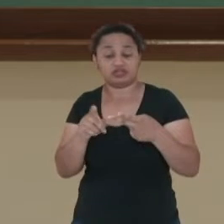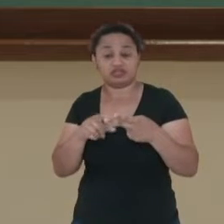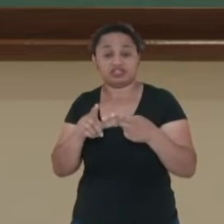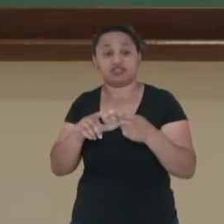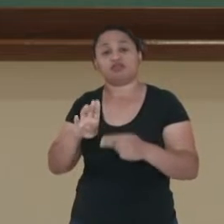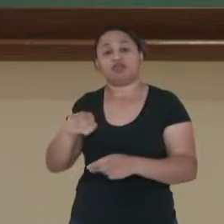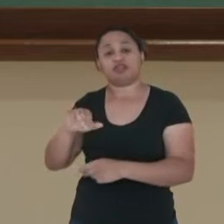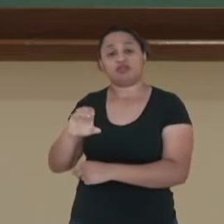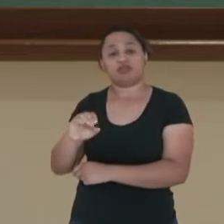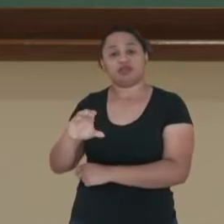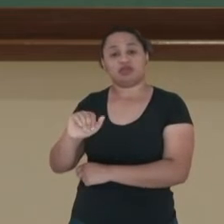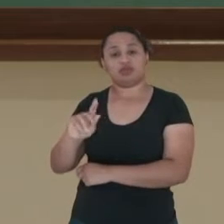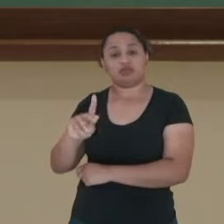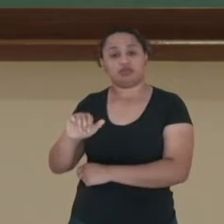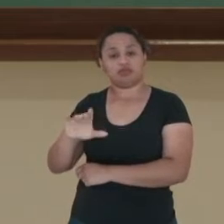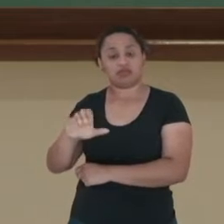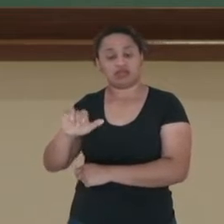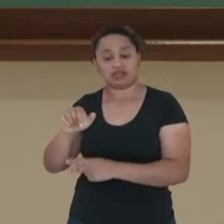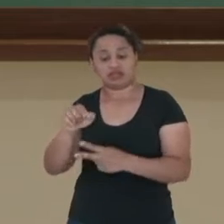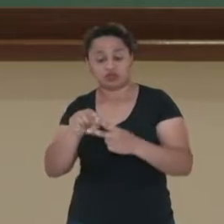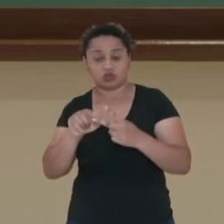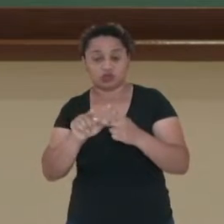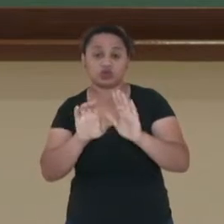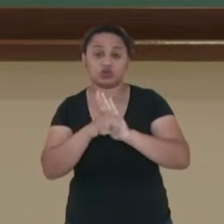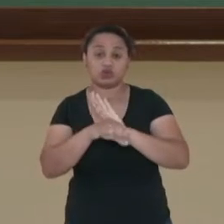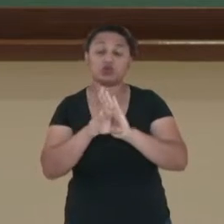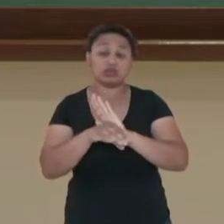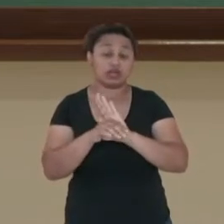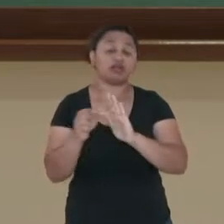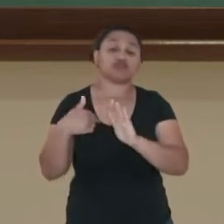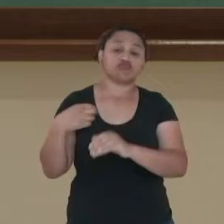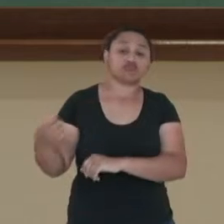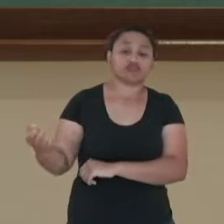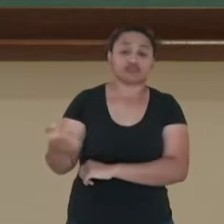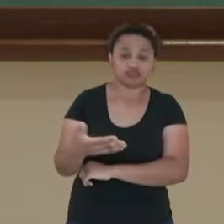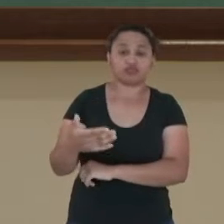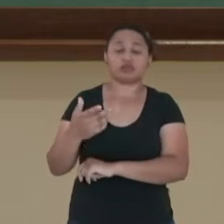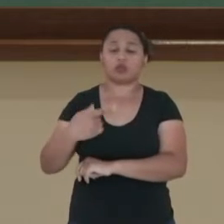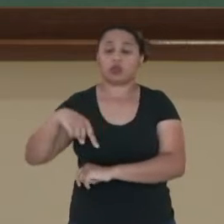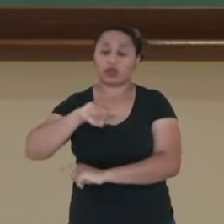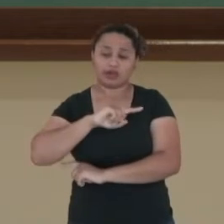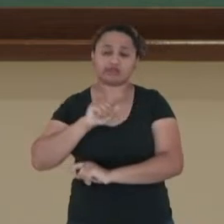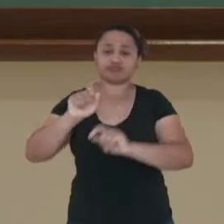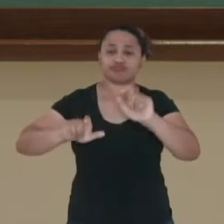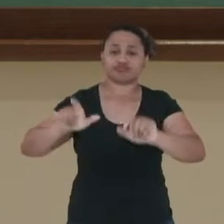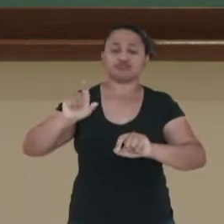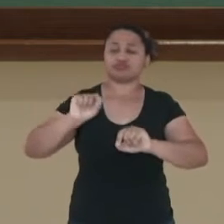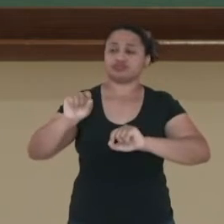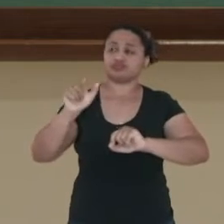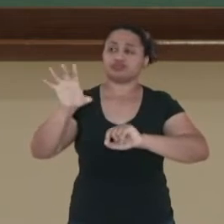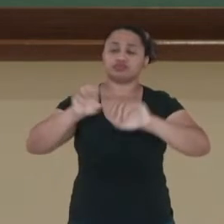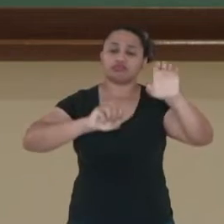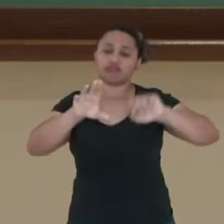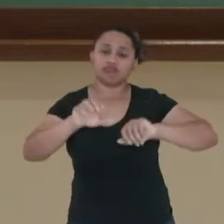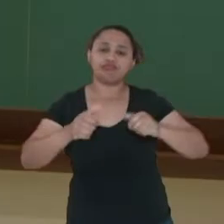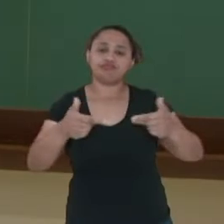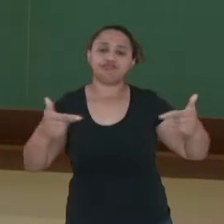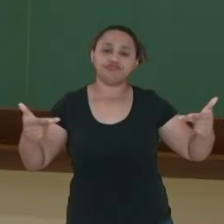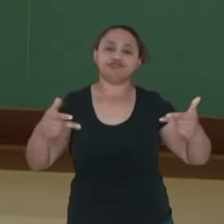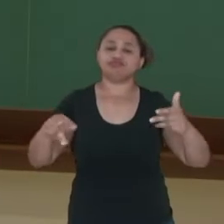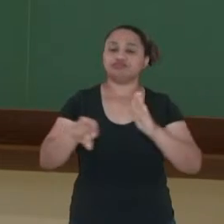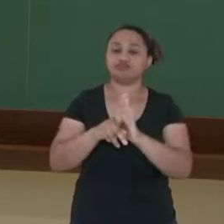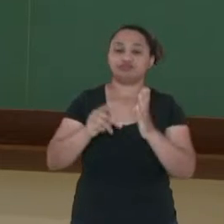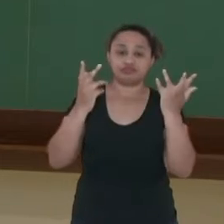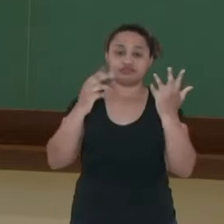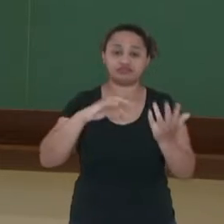modernos, tá? Aplicáveis, né, para nós, enquanto seres que consomem, né, recursos do planeta e tudo mais.